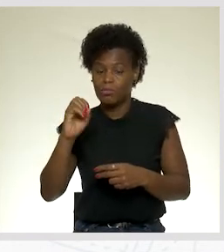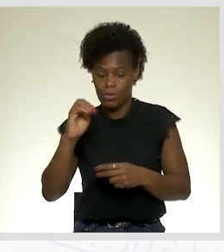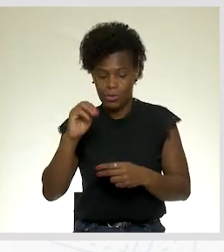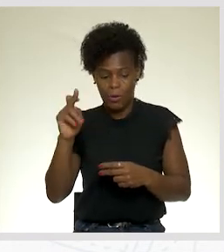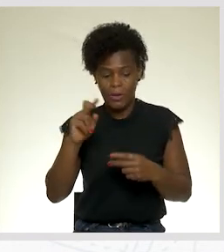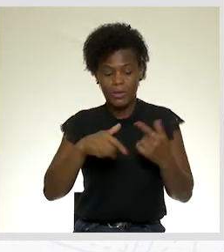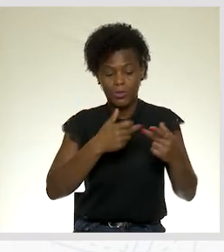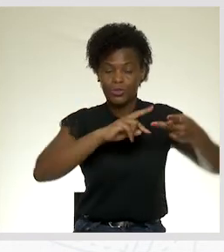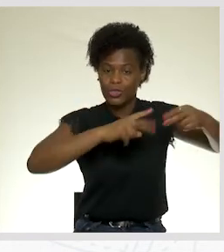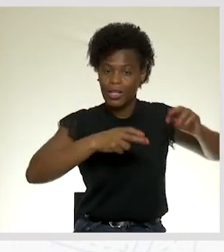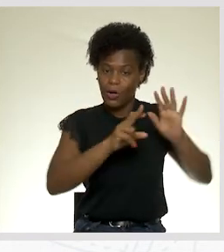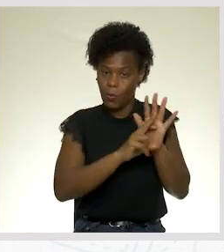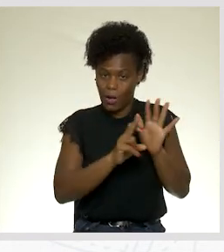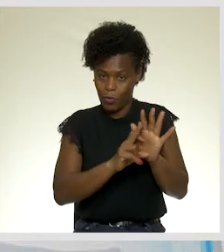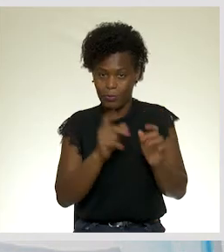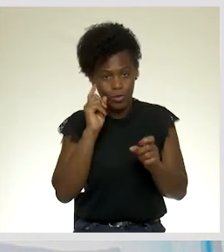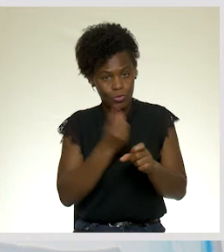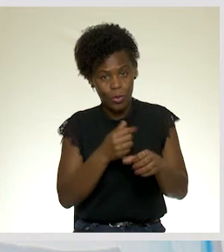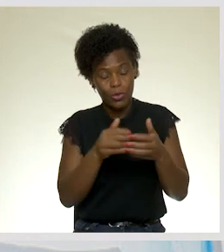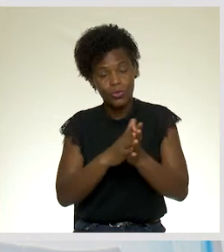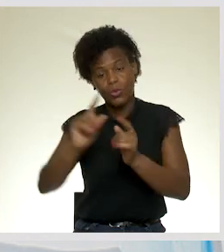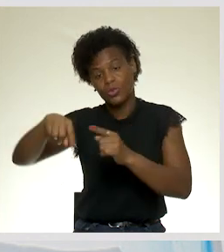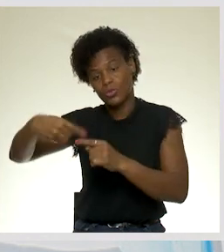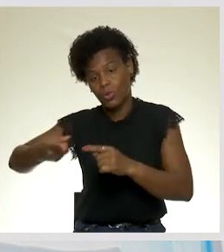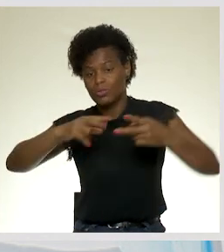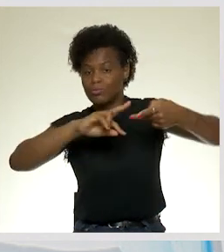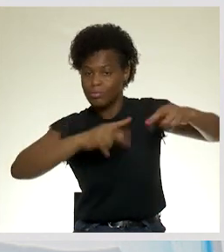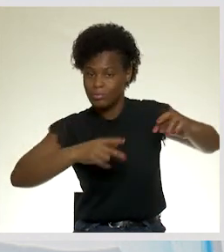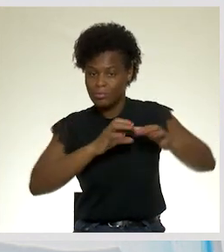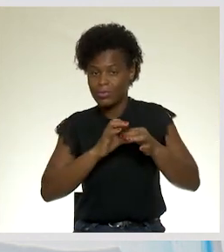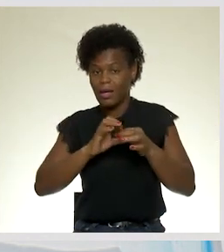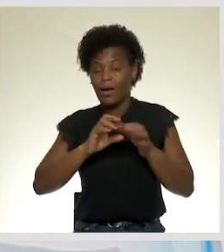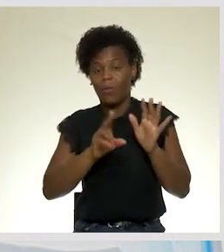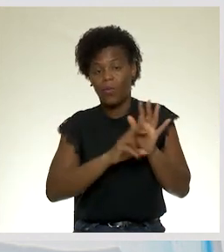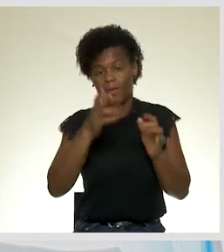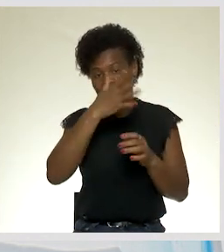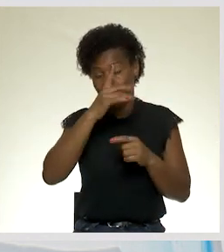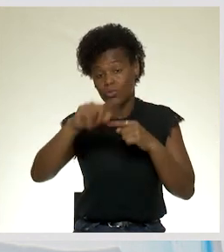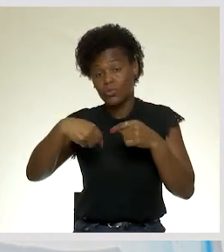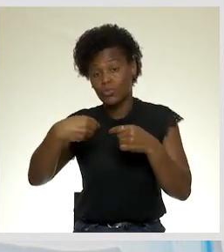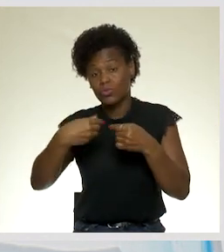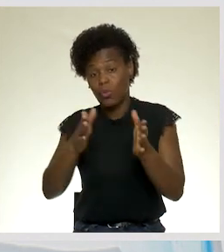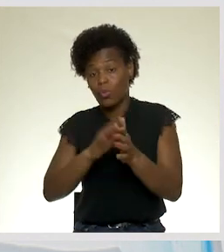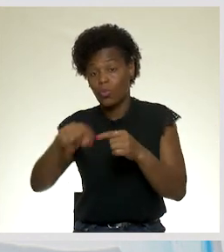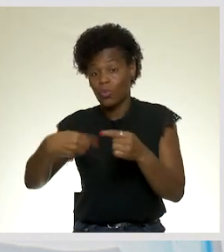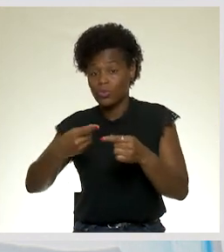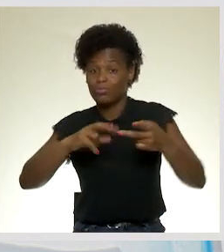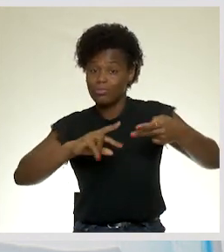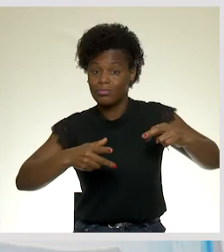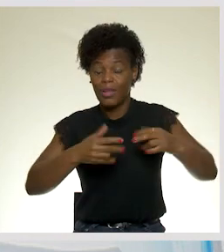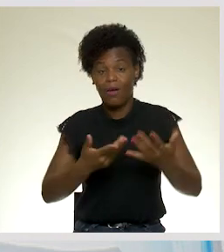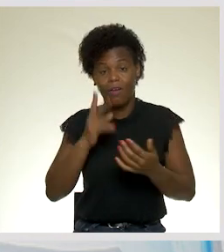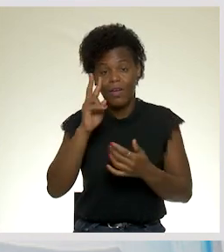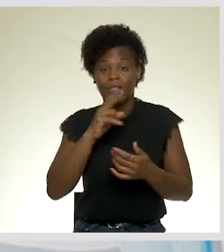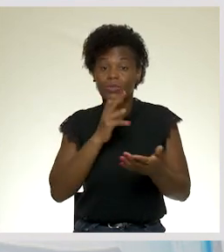são genes que regulam, não é, todos os outros genes, ou seja, a regulatividade de todos os outros genes. Agora vamos ver